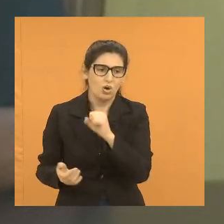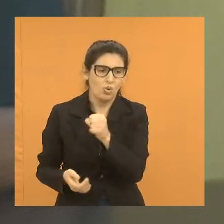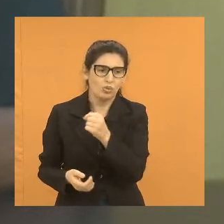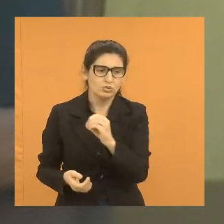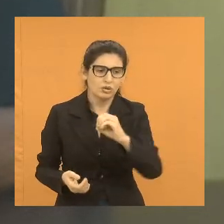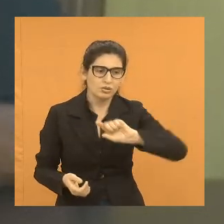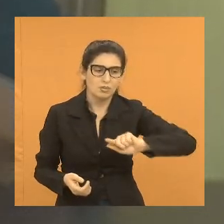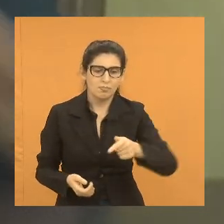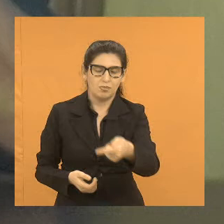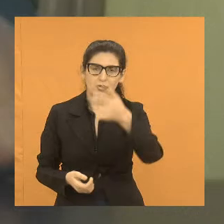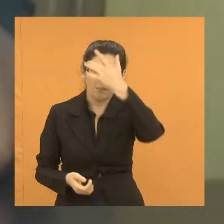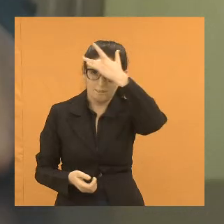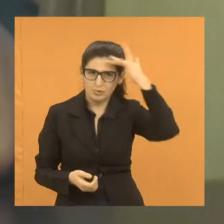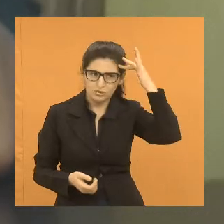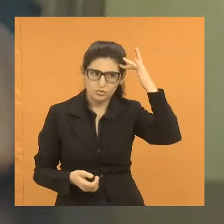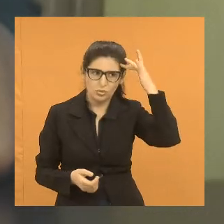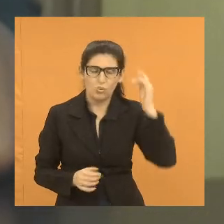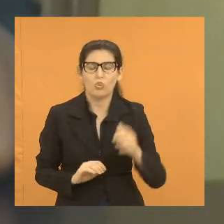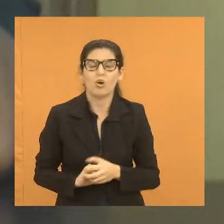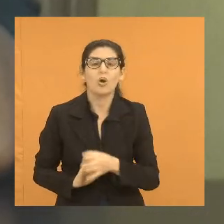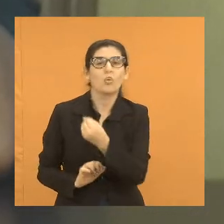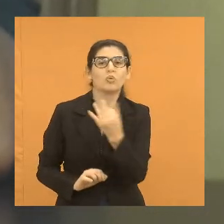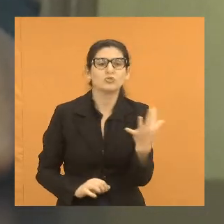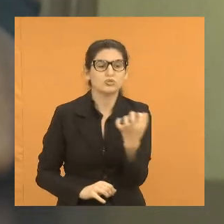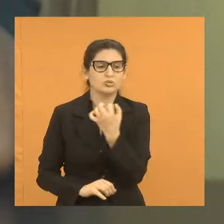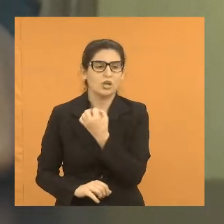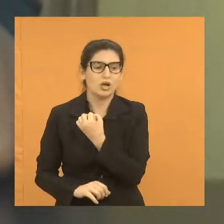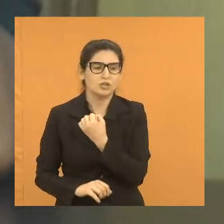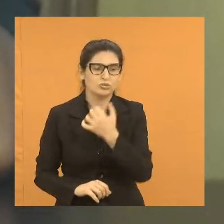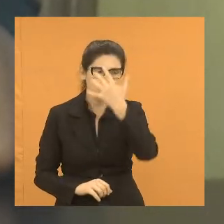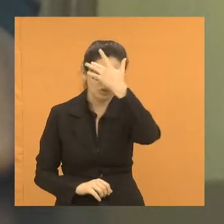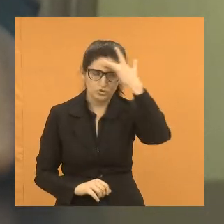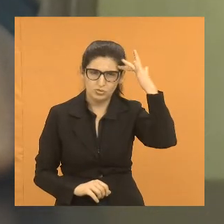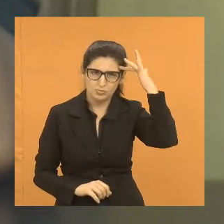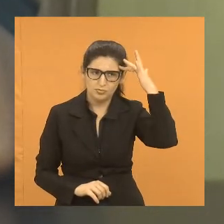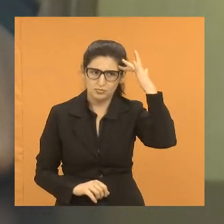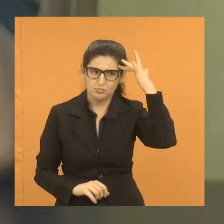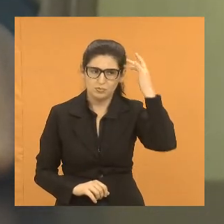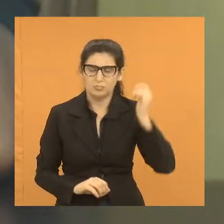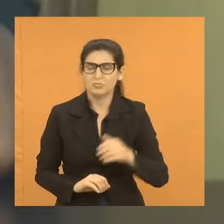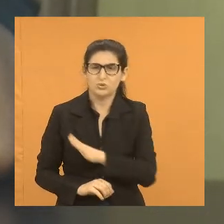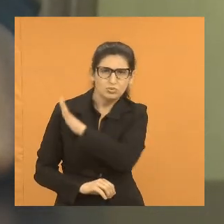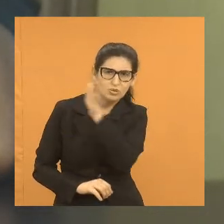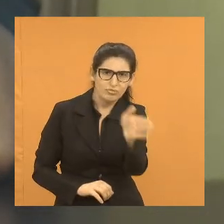80.000 pessoas. A gente pega o número de pessoas que vão